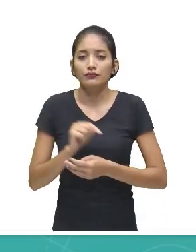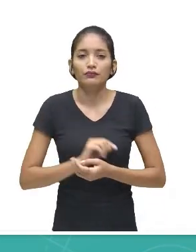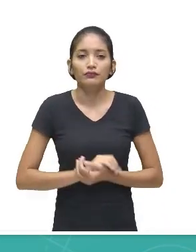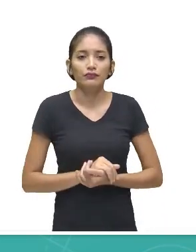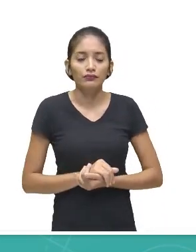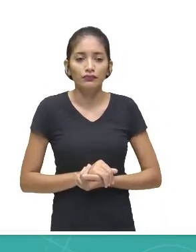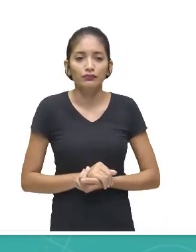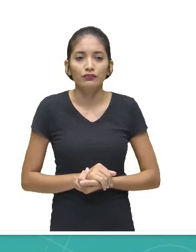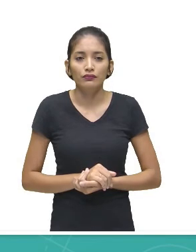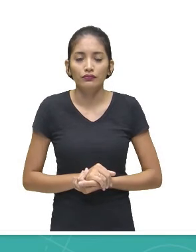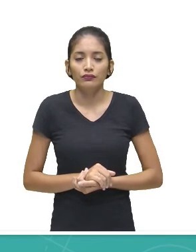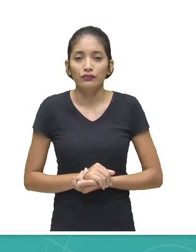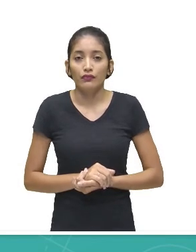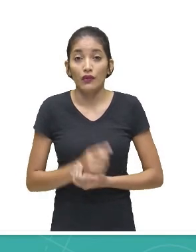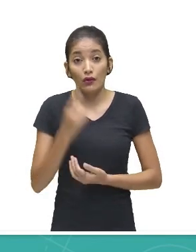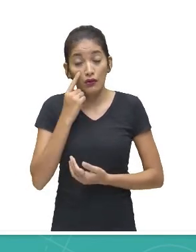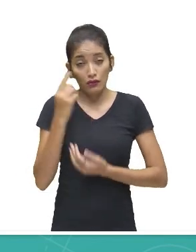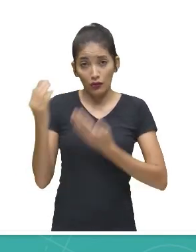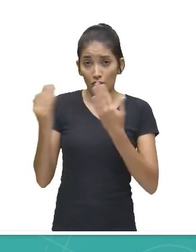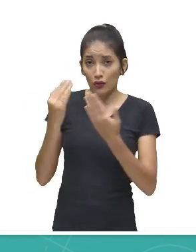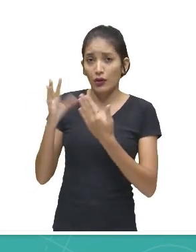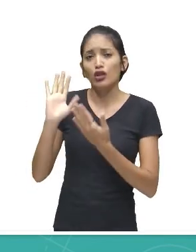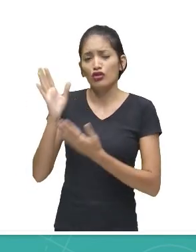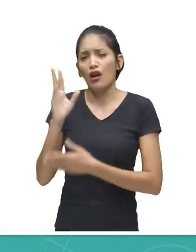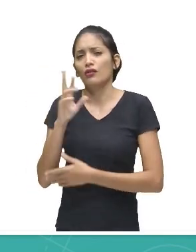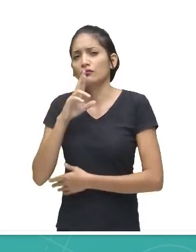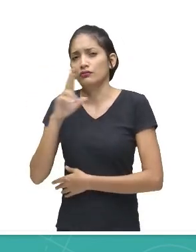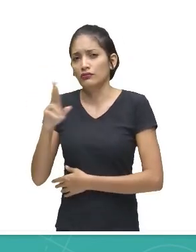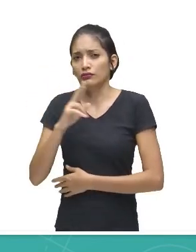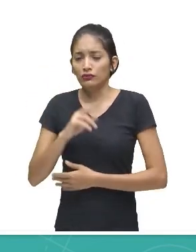Você compare aí com o que vocês responderam.